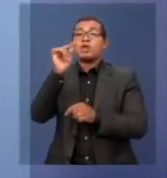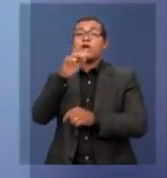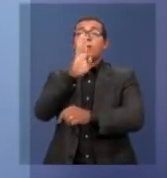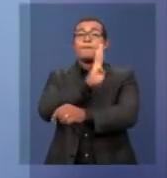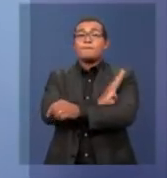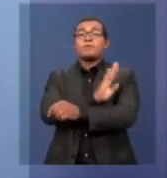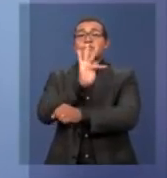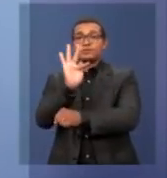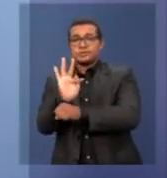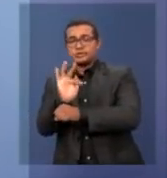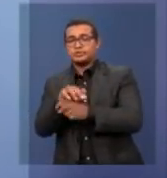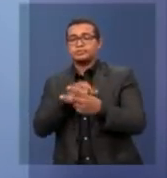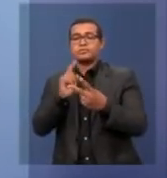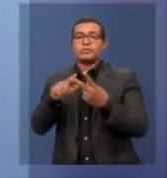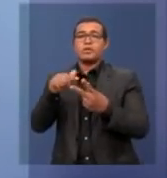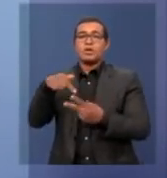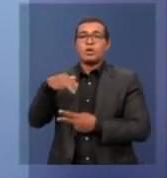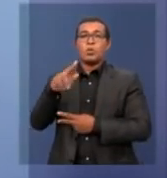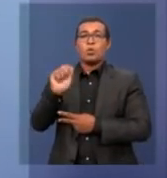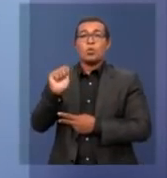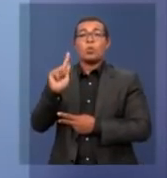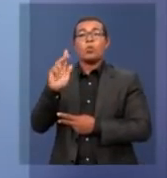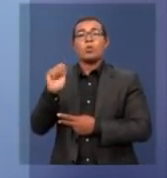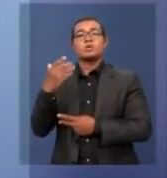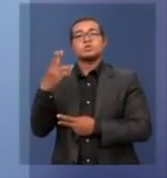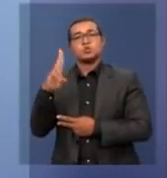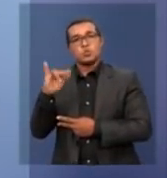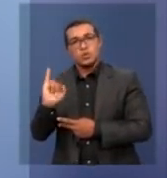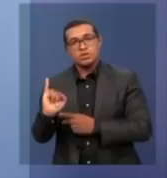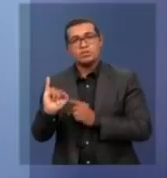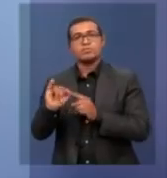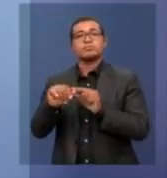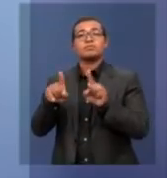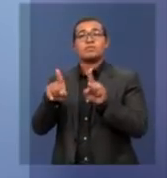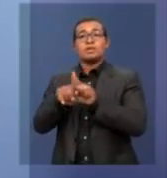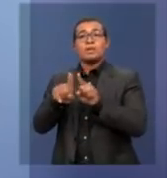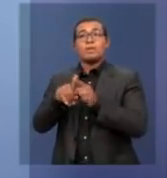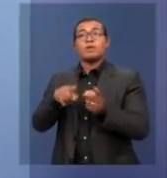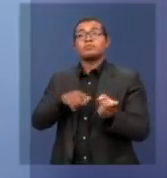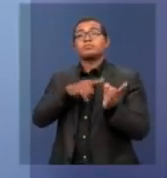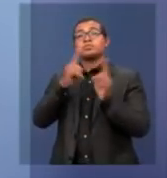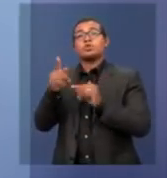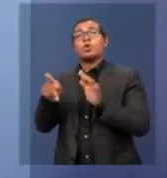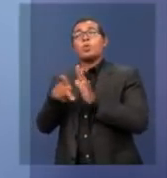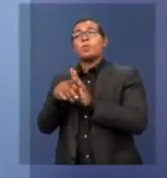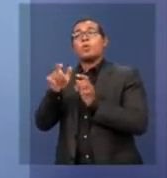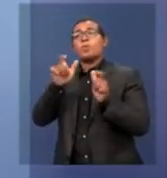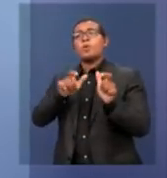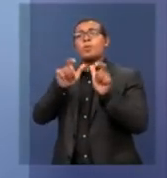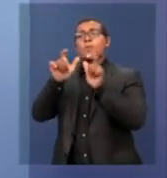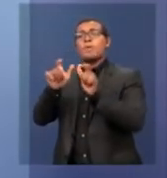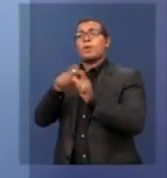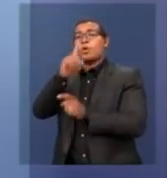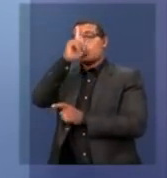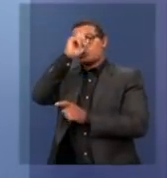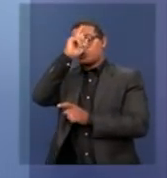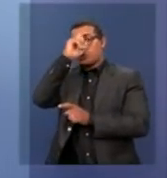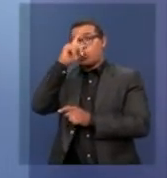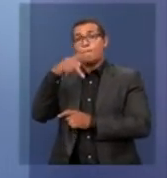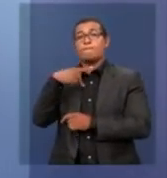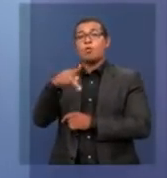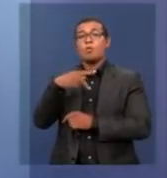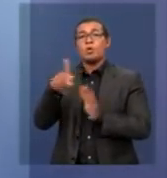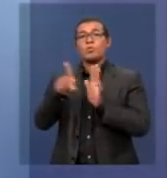editei em guaçuí nós ampliamos o serviço de som 0 calçadeira monteiro dos hospitais públicos lado do sul do